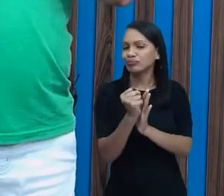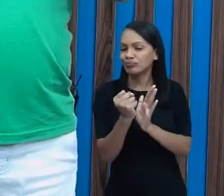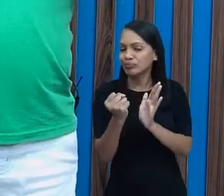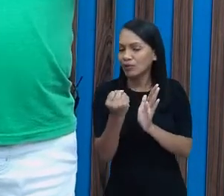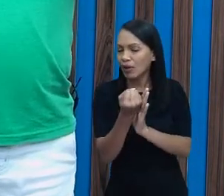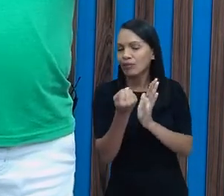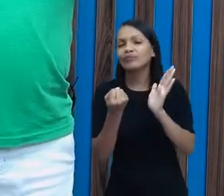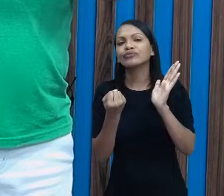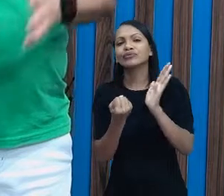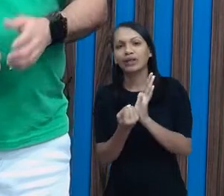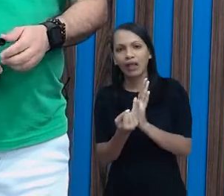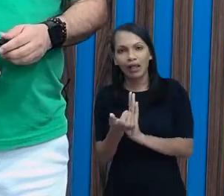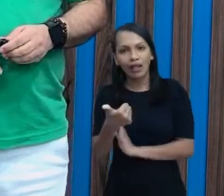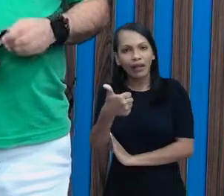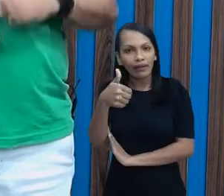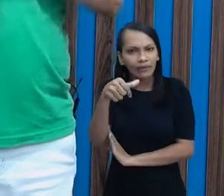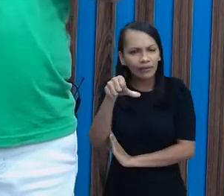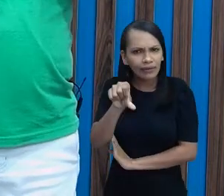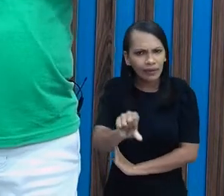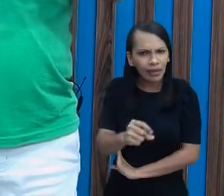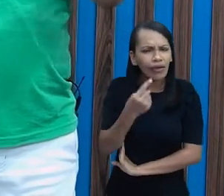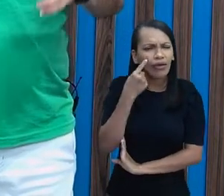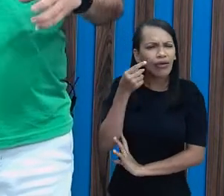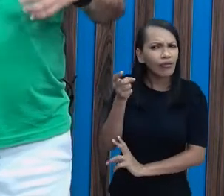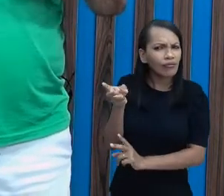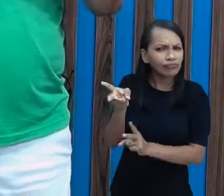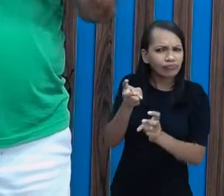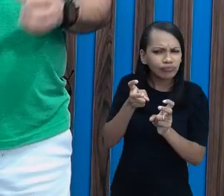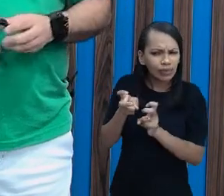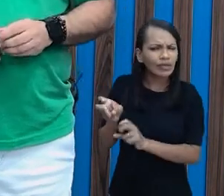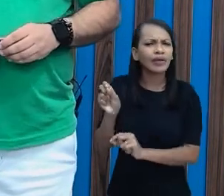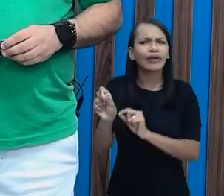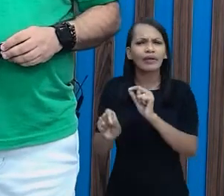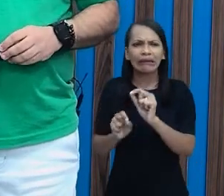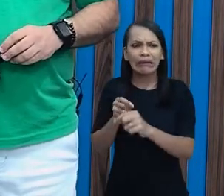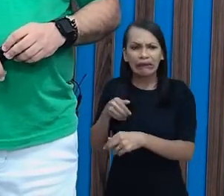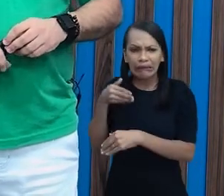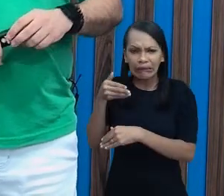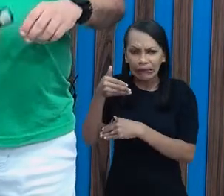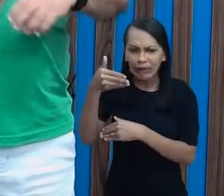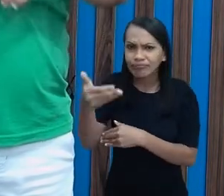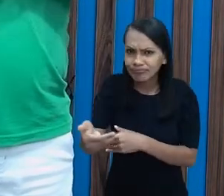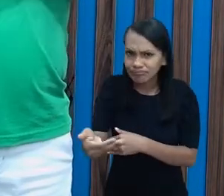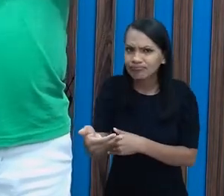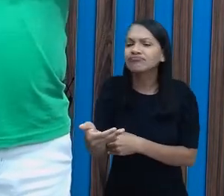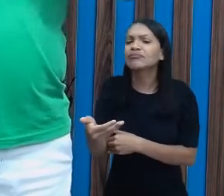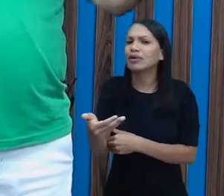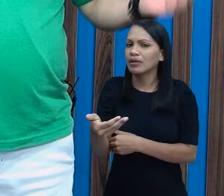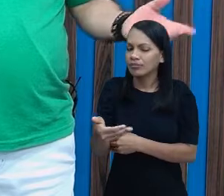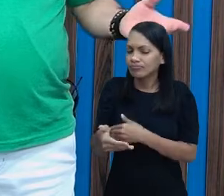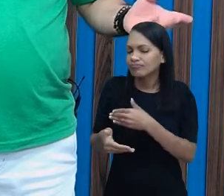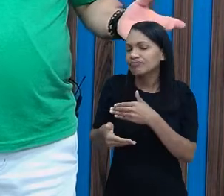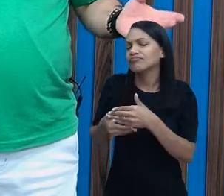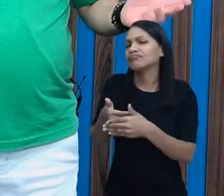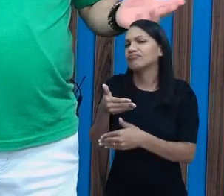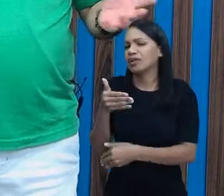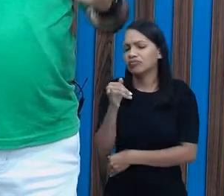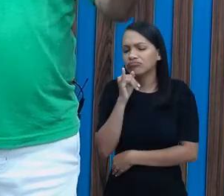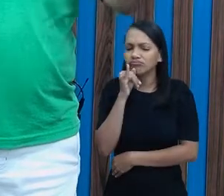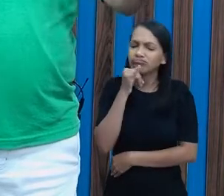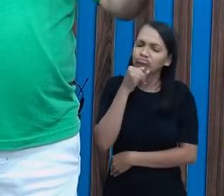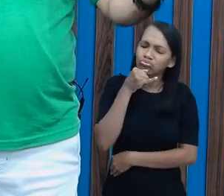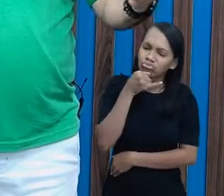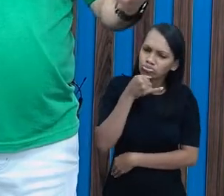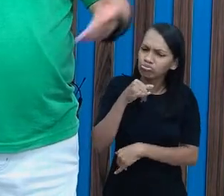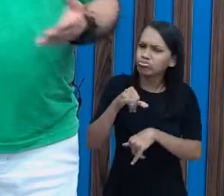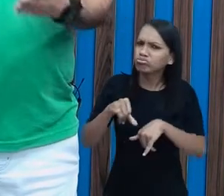XIX, a gente vai observar que elas vão culminar mais na frente em um processo assim muito triste, né? Um